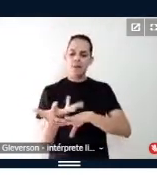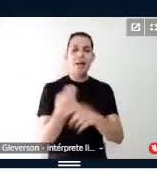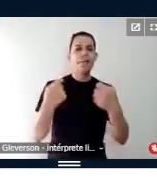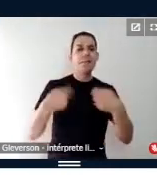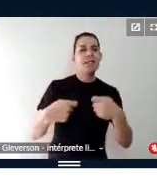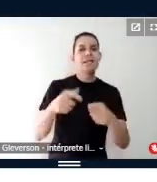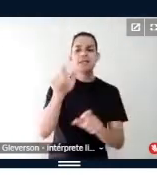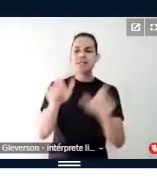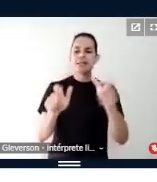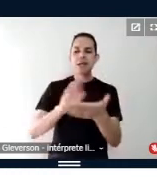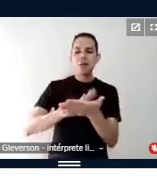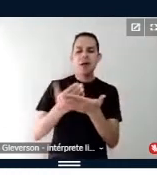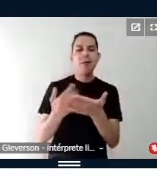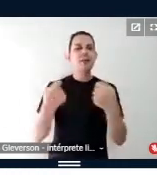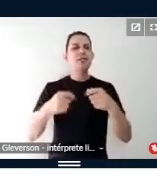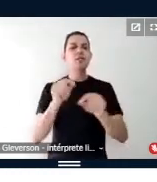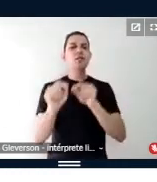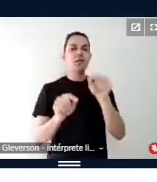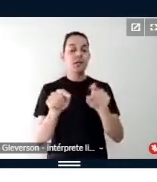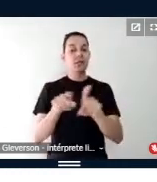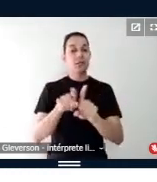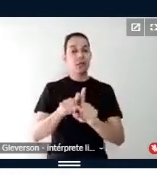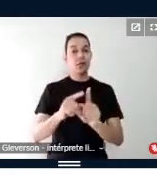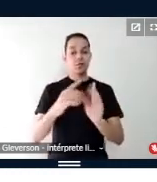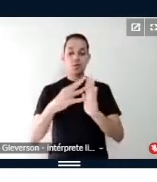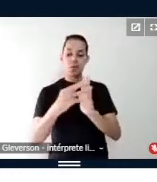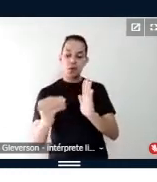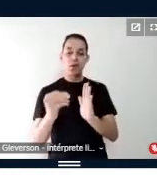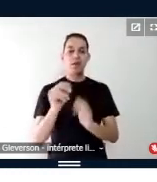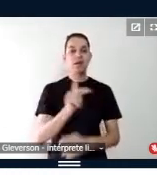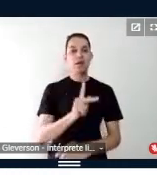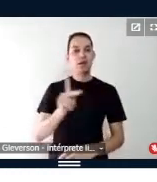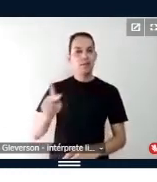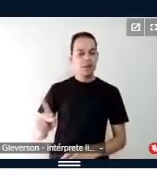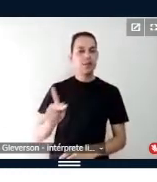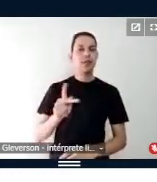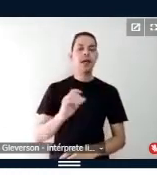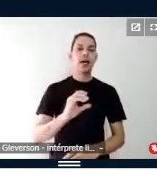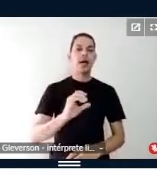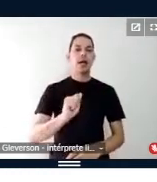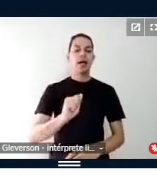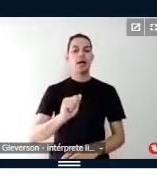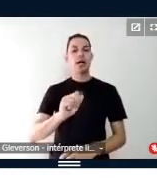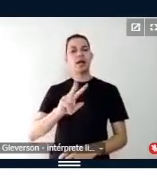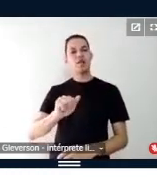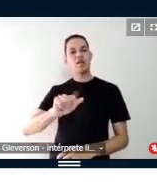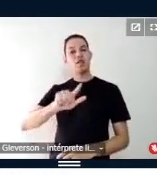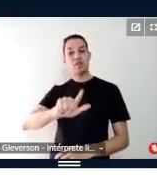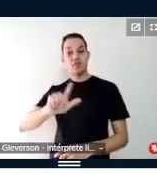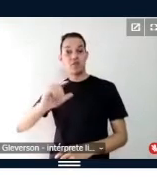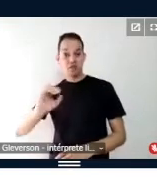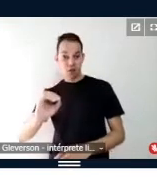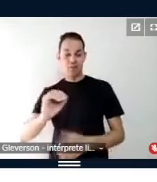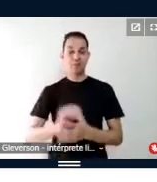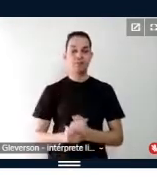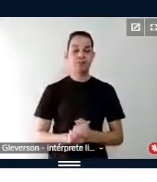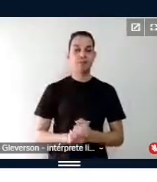daqueles que constam no modelo da professora Patrícia Cavallo. Então, eu trouxe só um aqui para